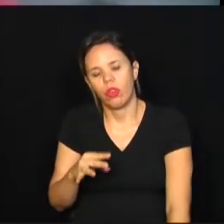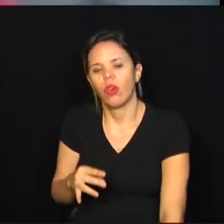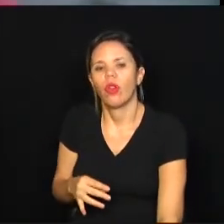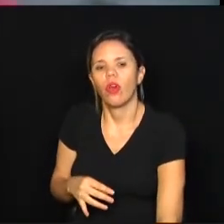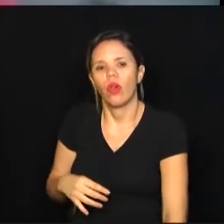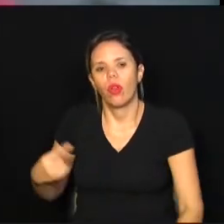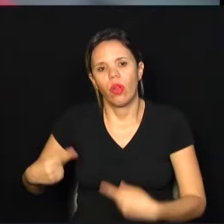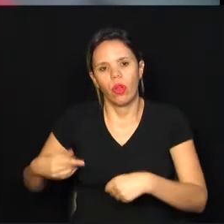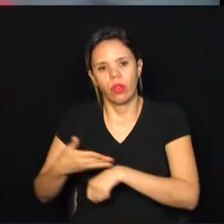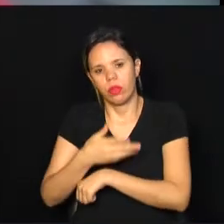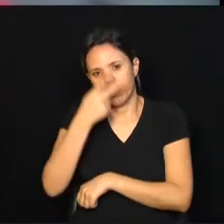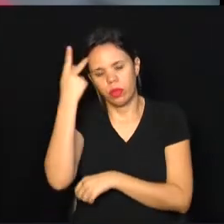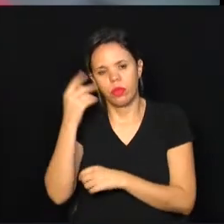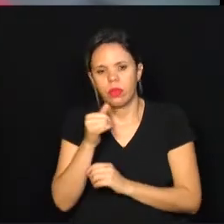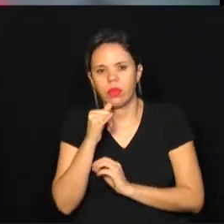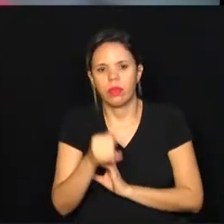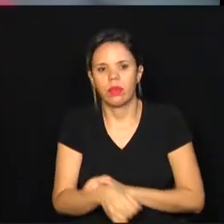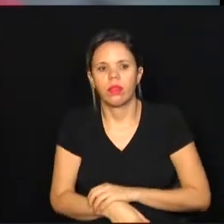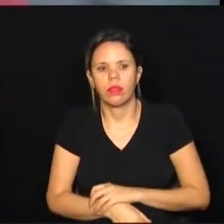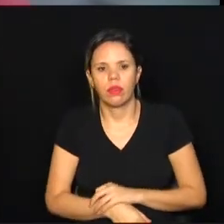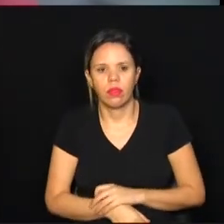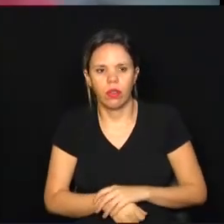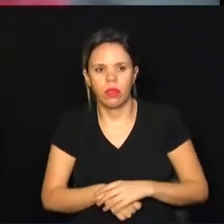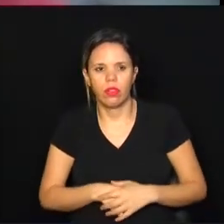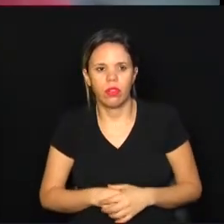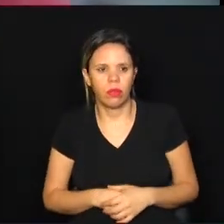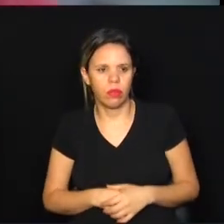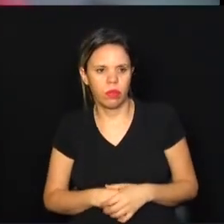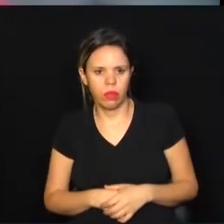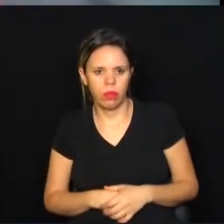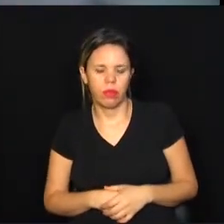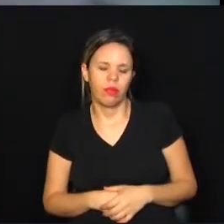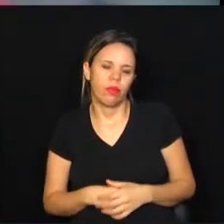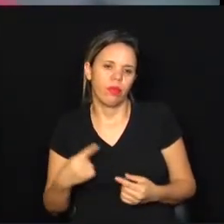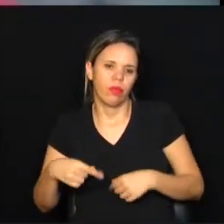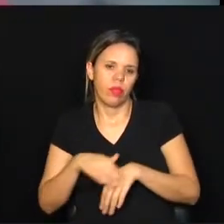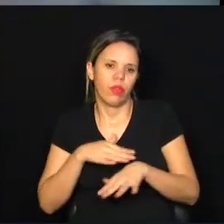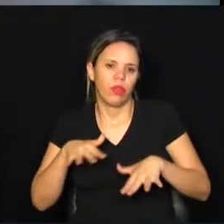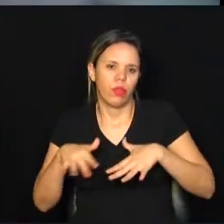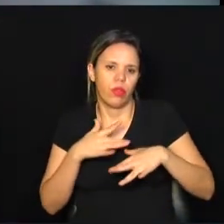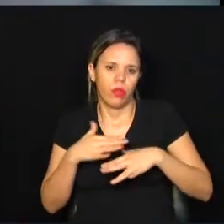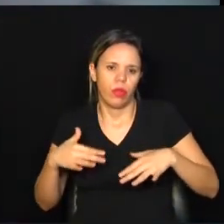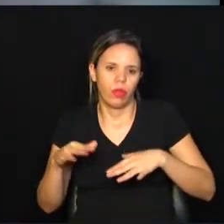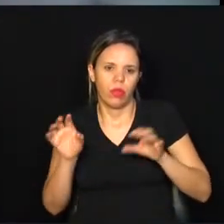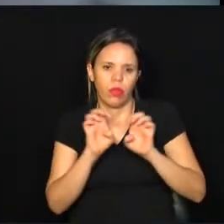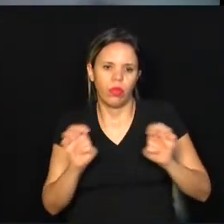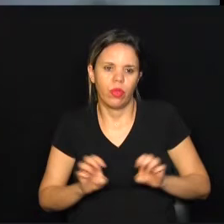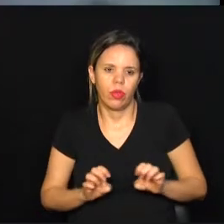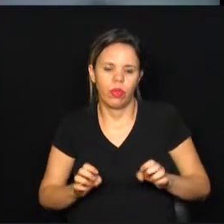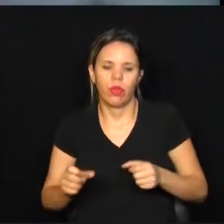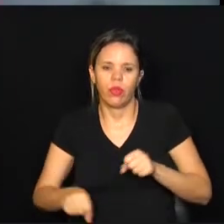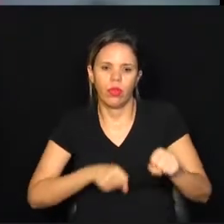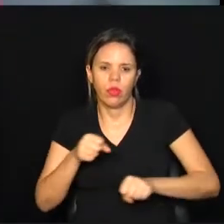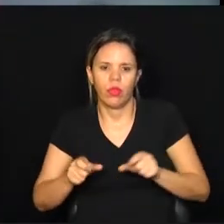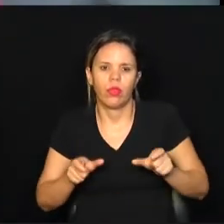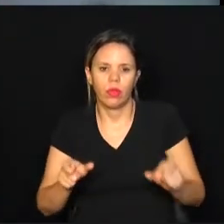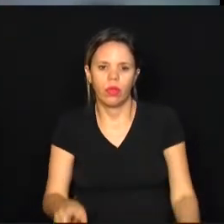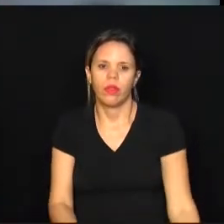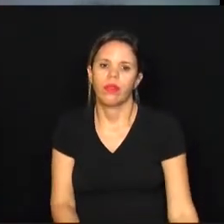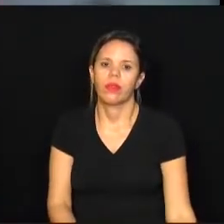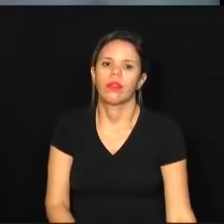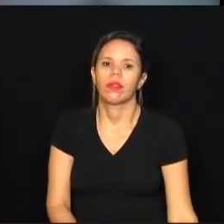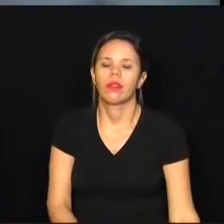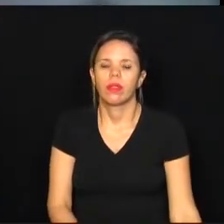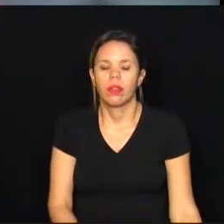discutir a participação, por exemplo, né? Só um debate para discutir a mobilidade estrutural e a ciclovia, né? Enfim,